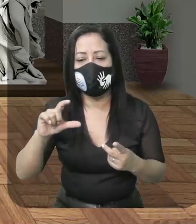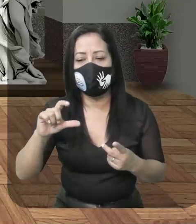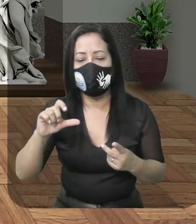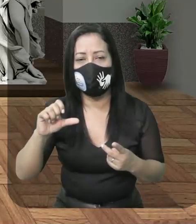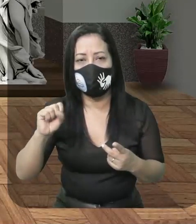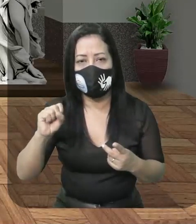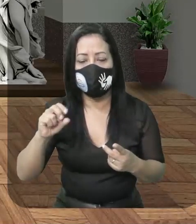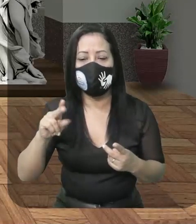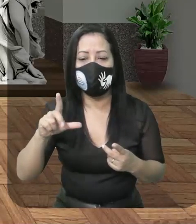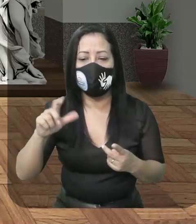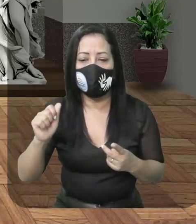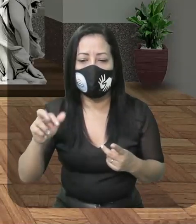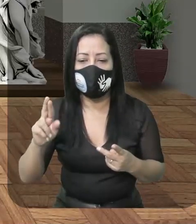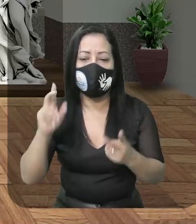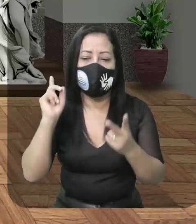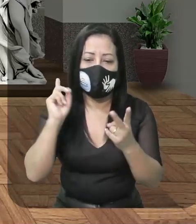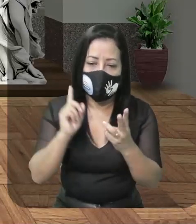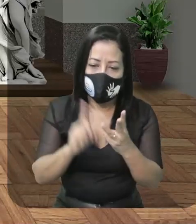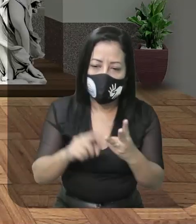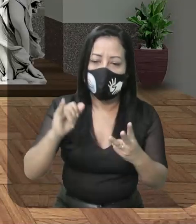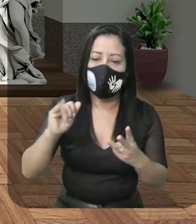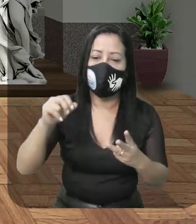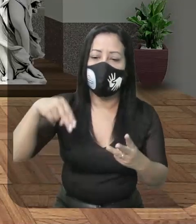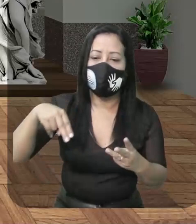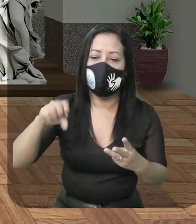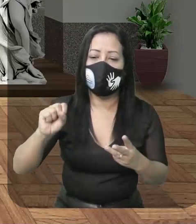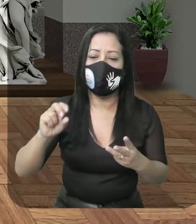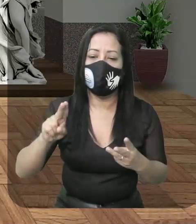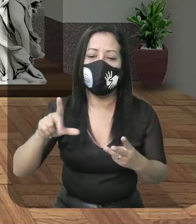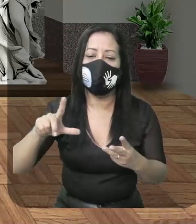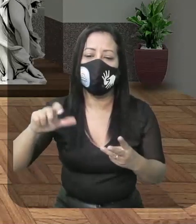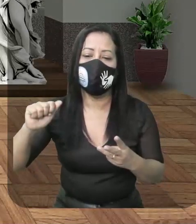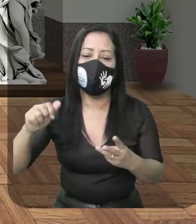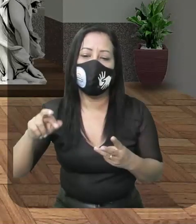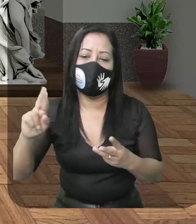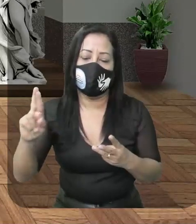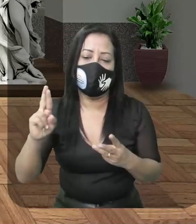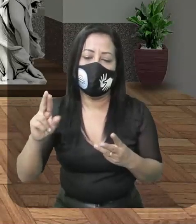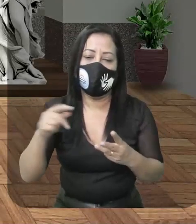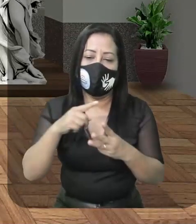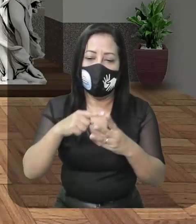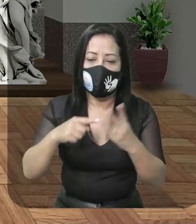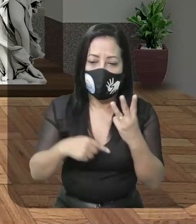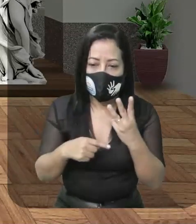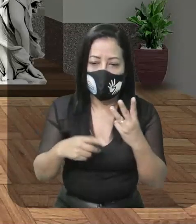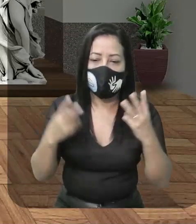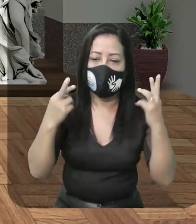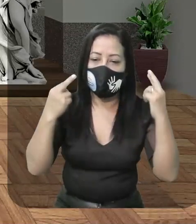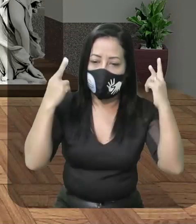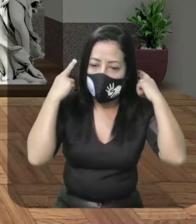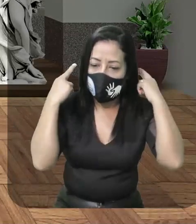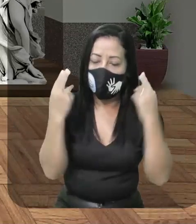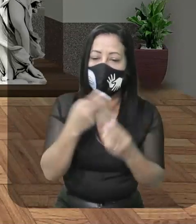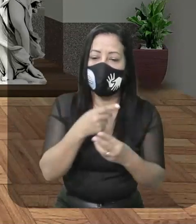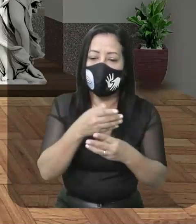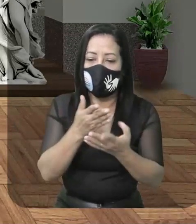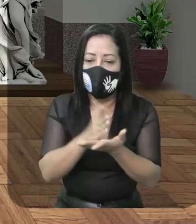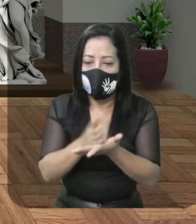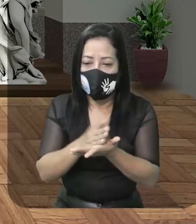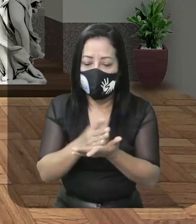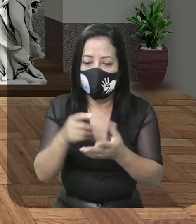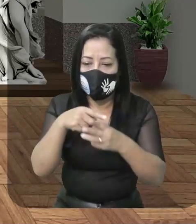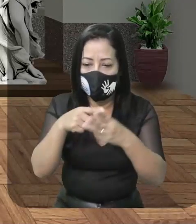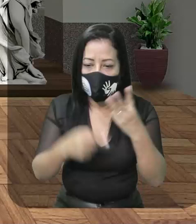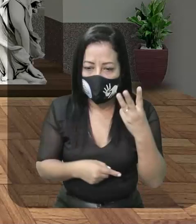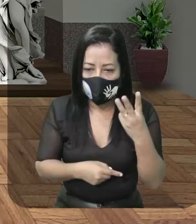parte insular. Então, a Grécia ela é dividida, diz aí, a parte peninsular e a parte insular. E essa atividade que eu